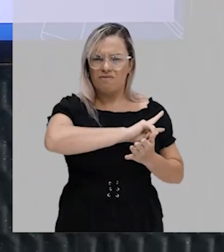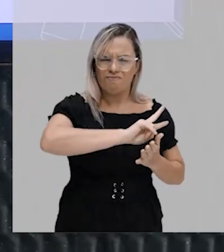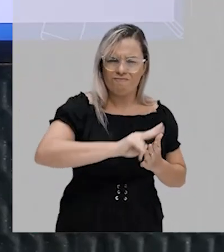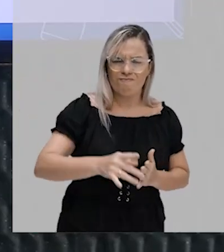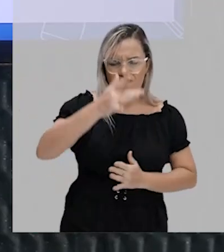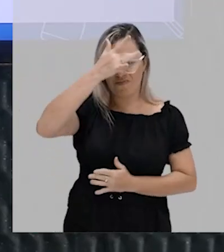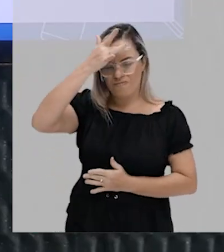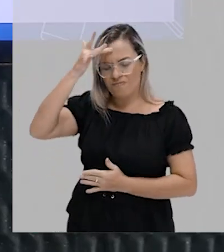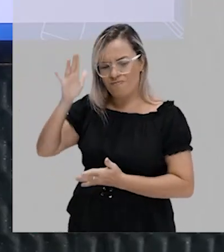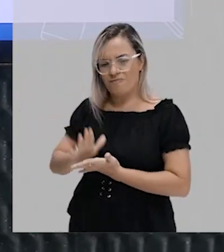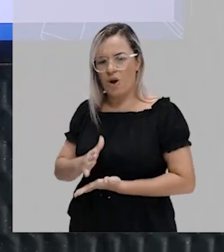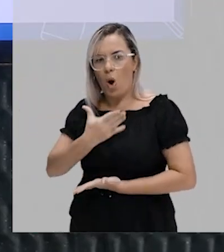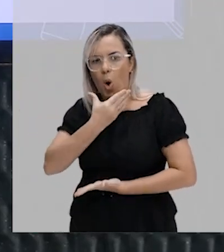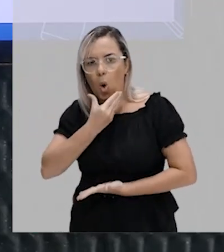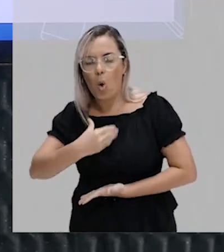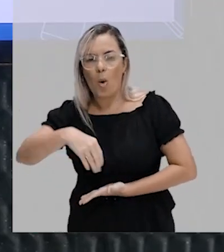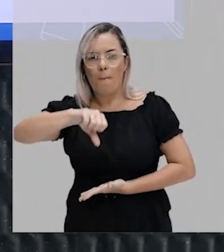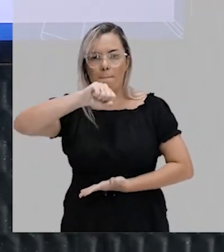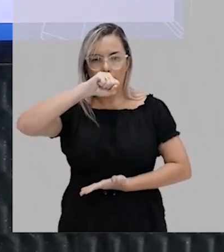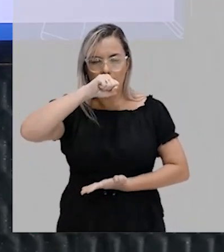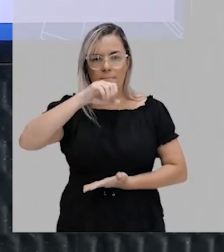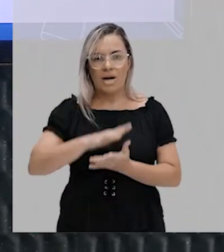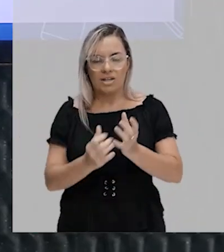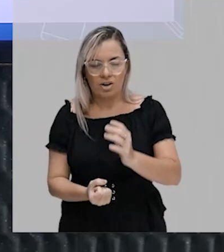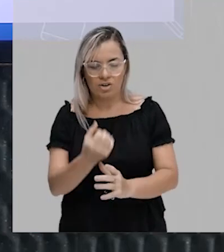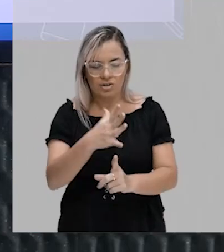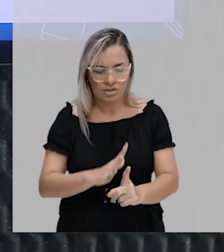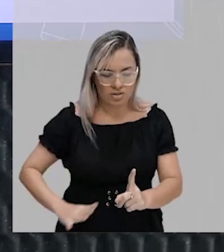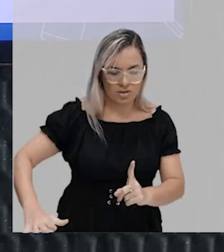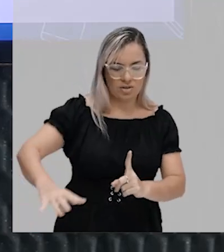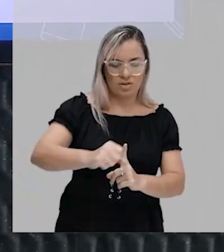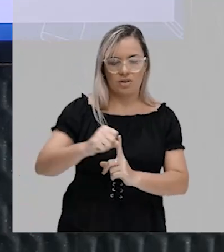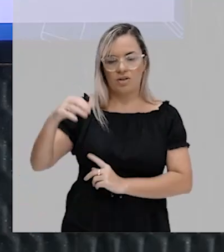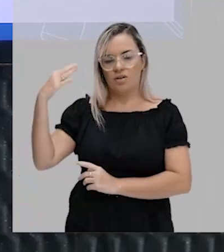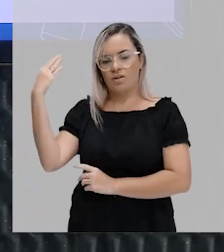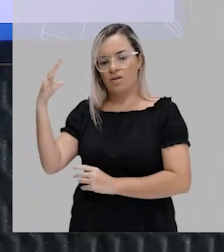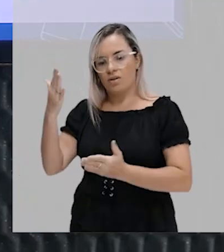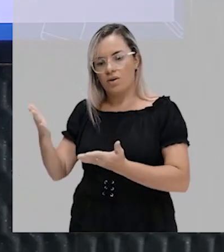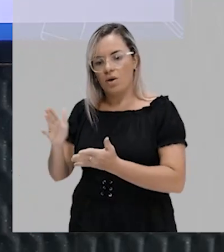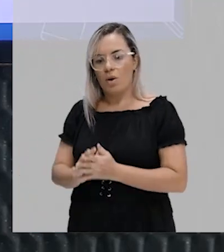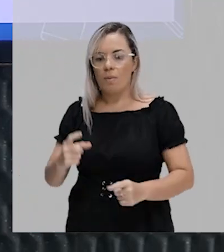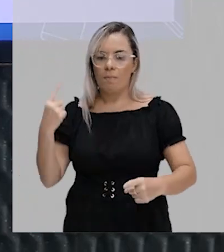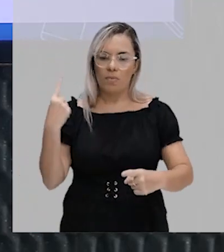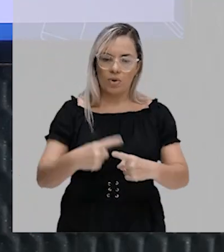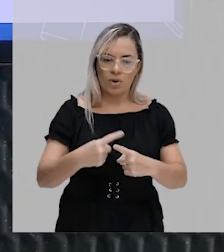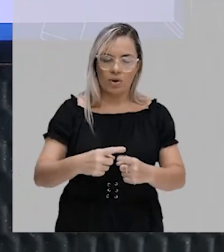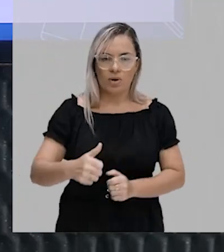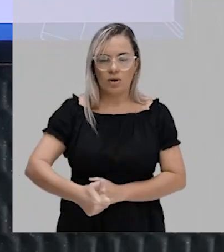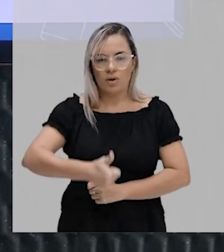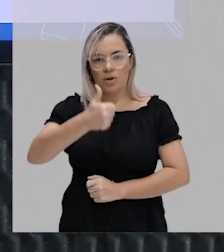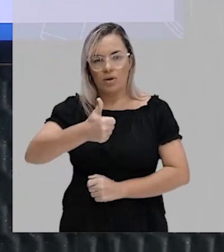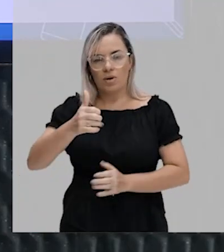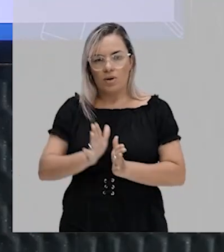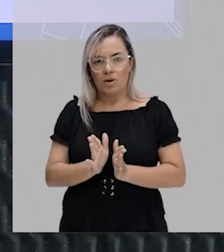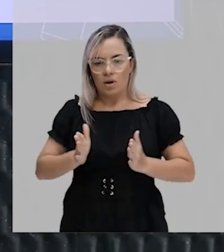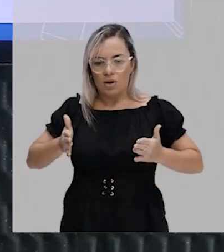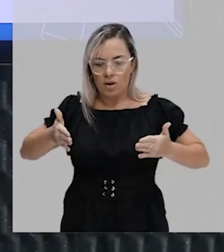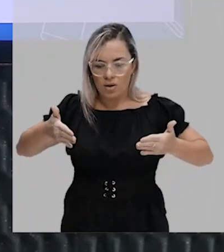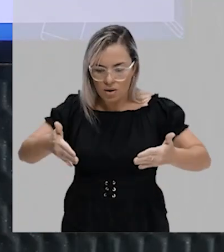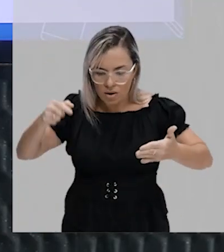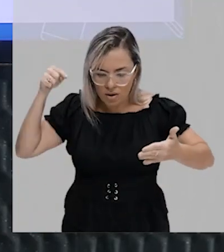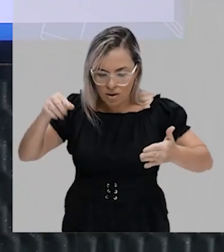é considerado o pai da sociologia científica, pelo motivo dele ter sido o primeiro a delimitar, ou